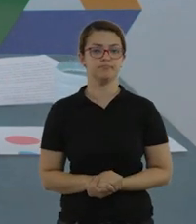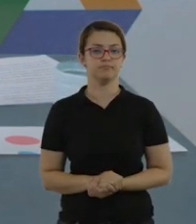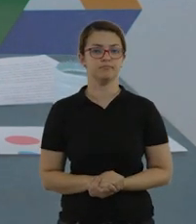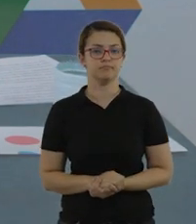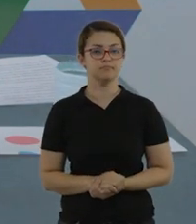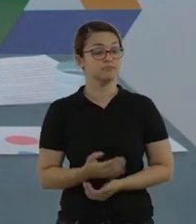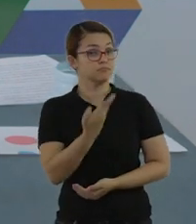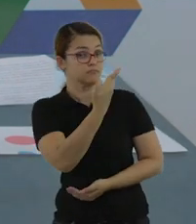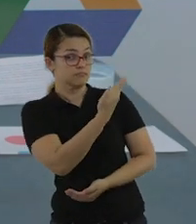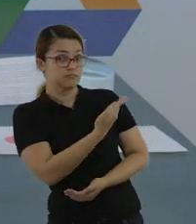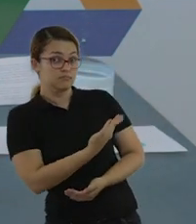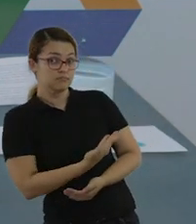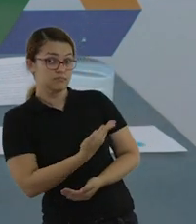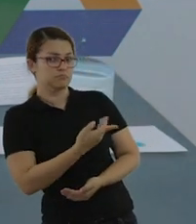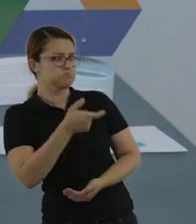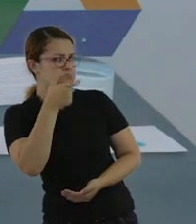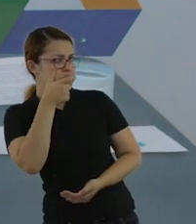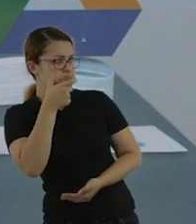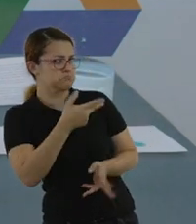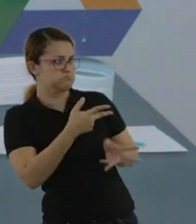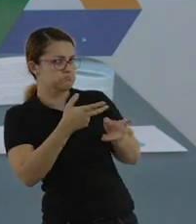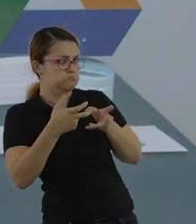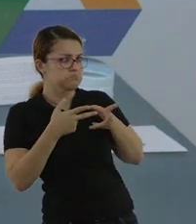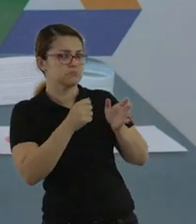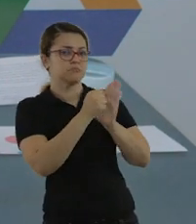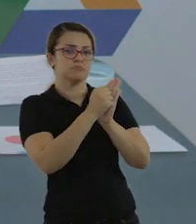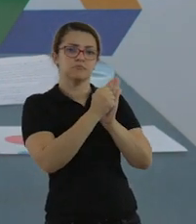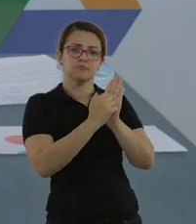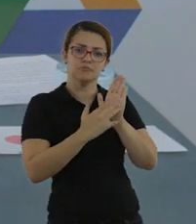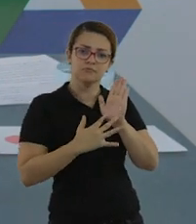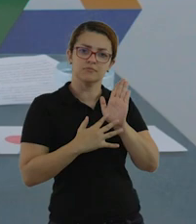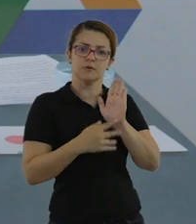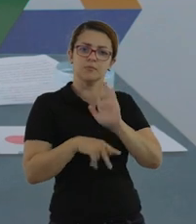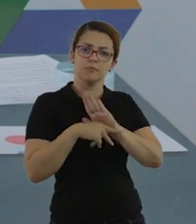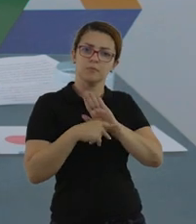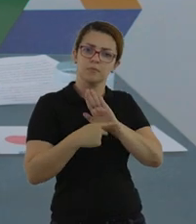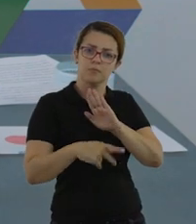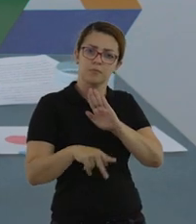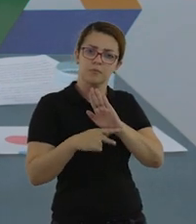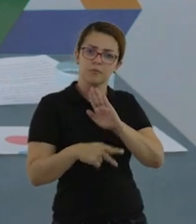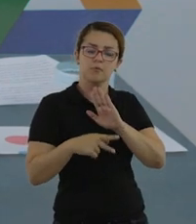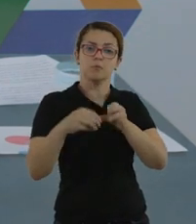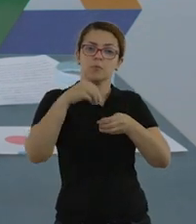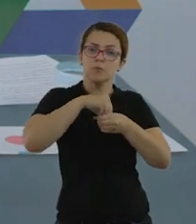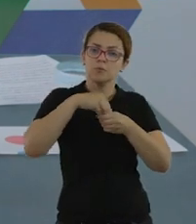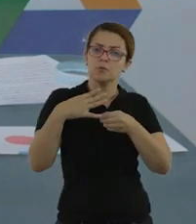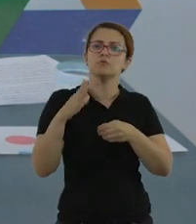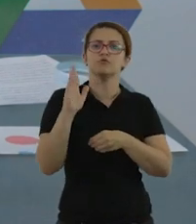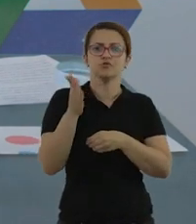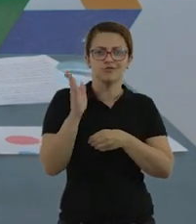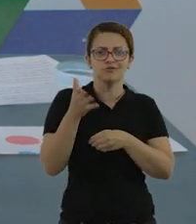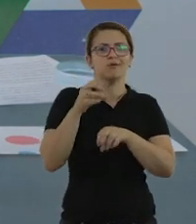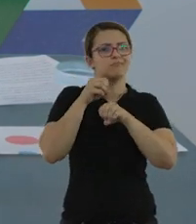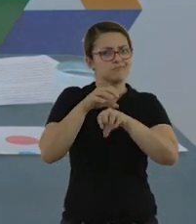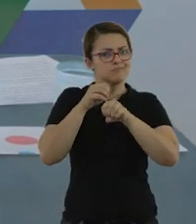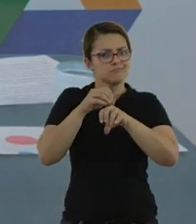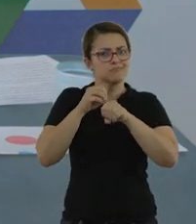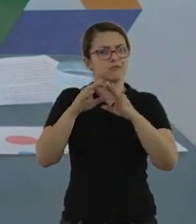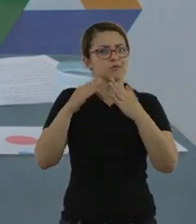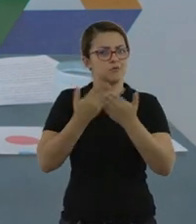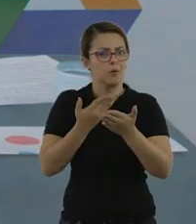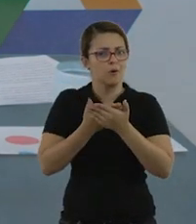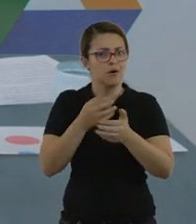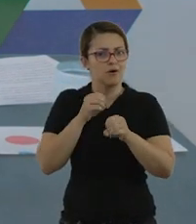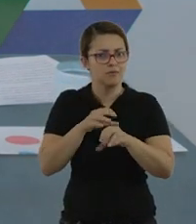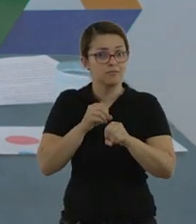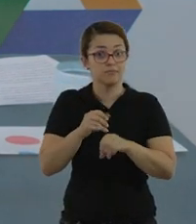Vocês vão observar que agora a nossa tabela, ela contém atividades mais específicas sobre os conteúdos que nós estudamos na escola. Então, por exemplo,